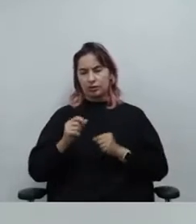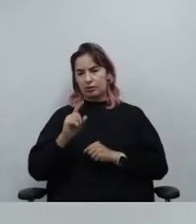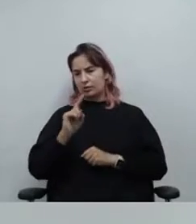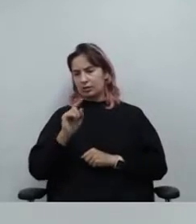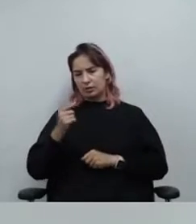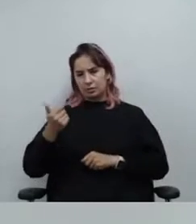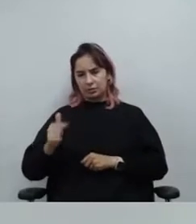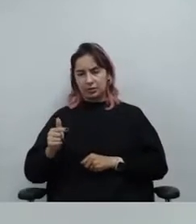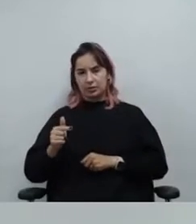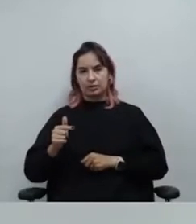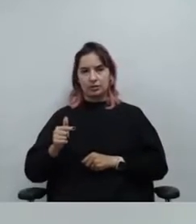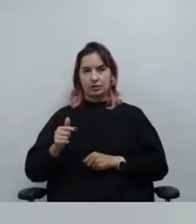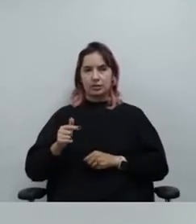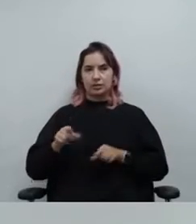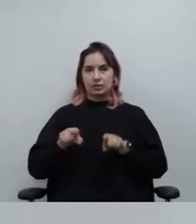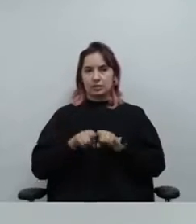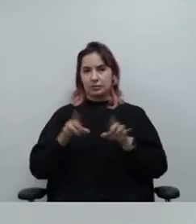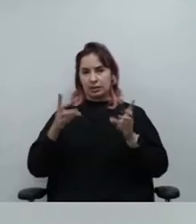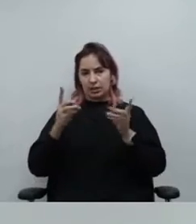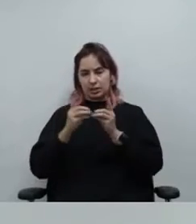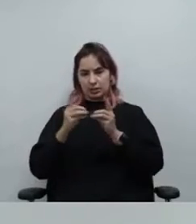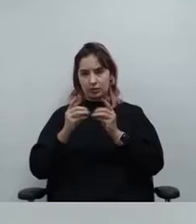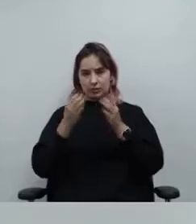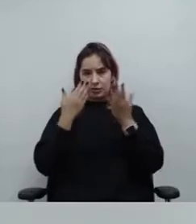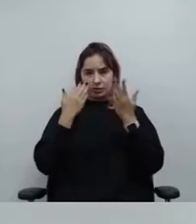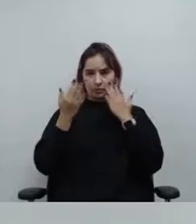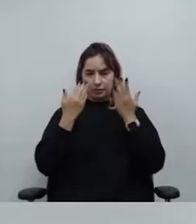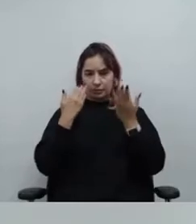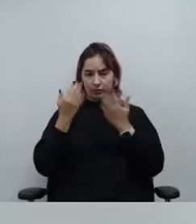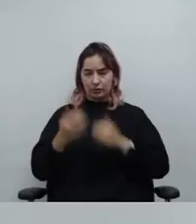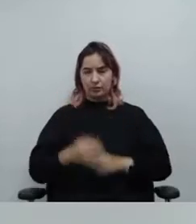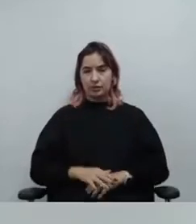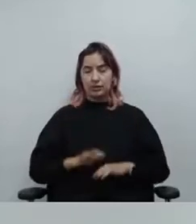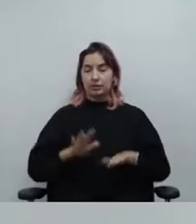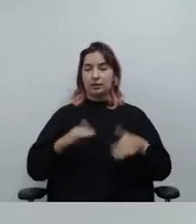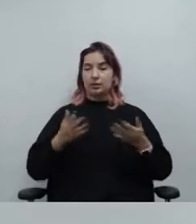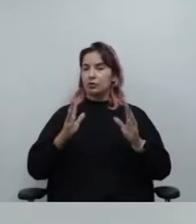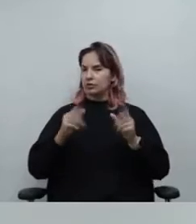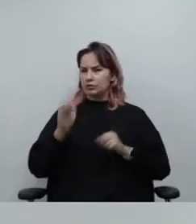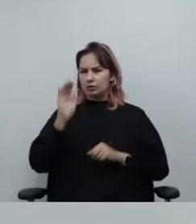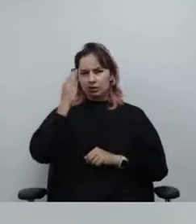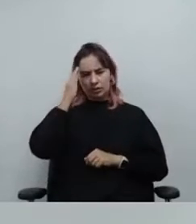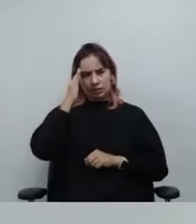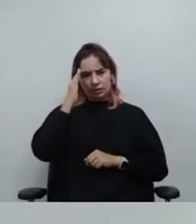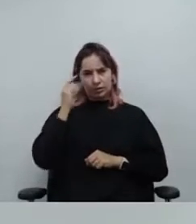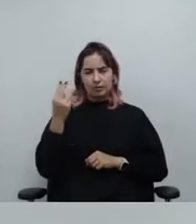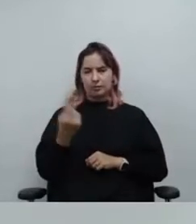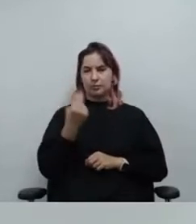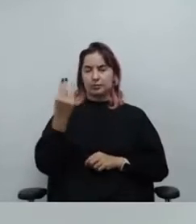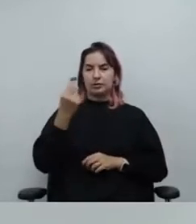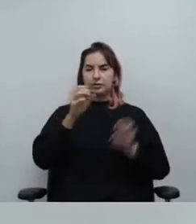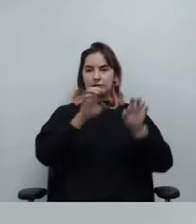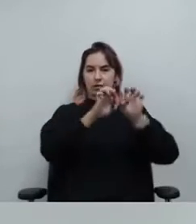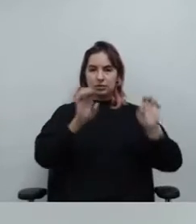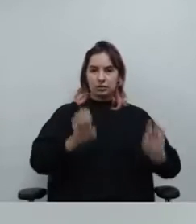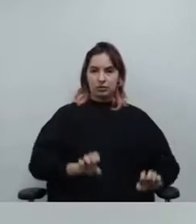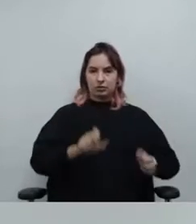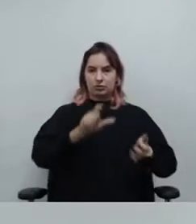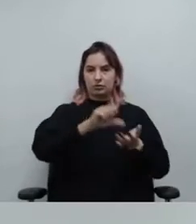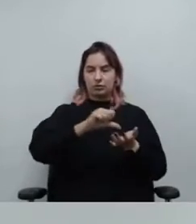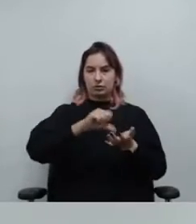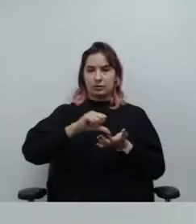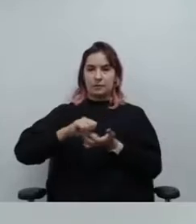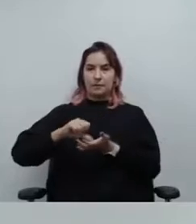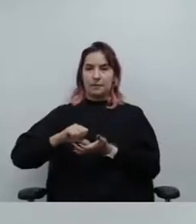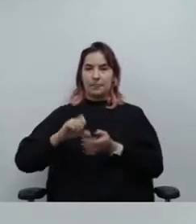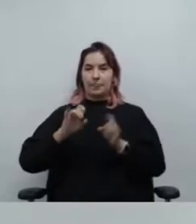repetição, reparação, que inclui atendimento psicológico e socioassistencial. Então, toda essa compreensão tornou inviável que na estrutura do núcleo que tem hoje atue em